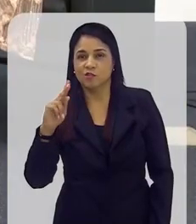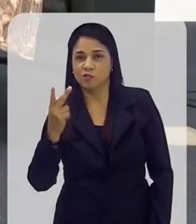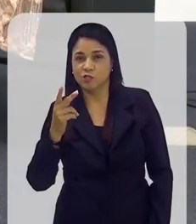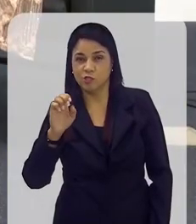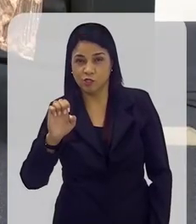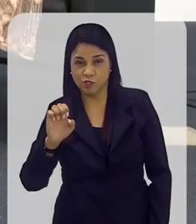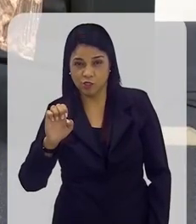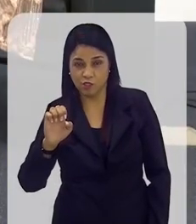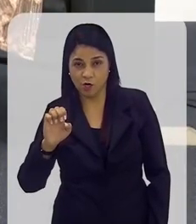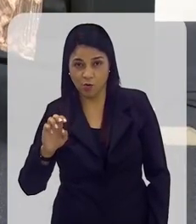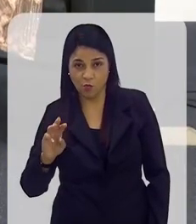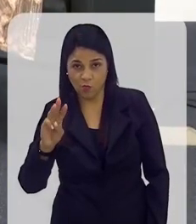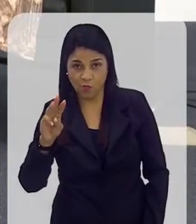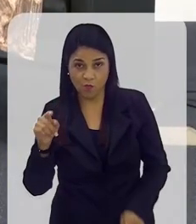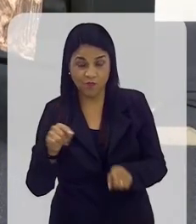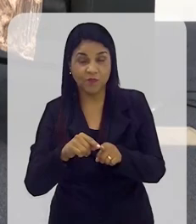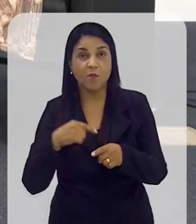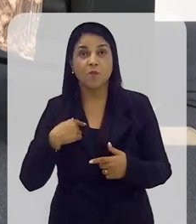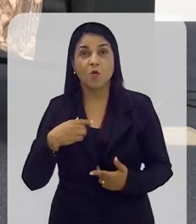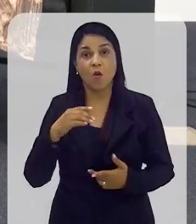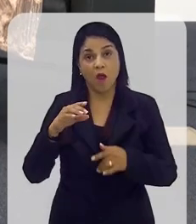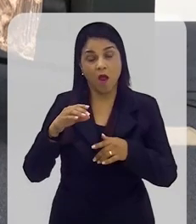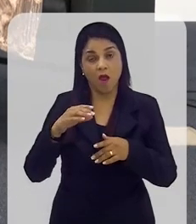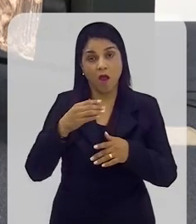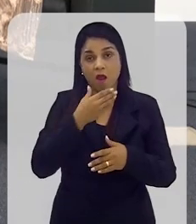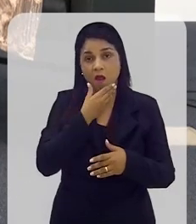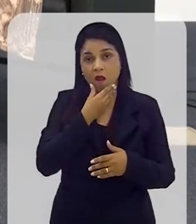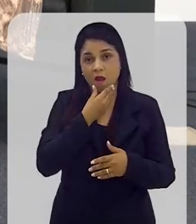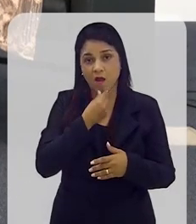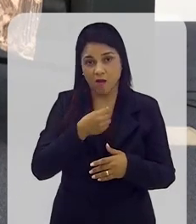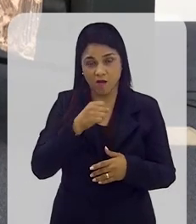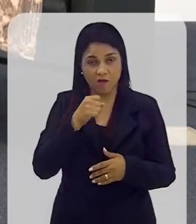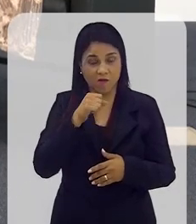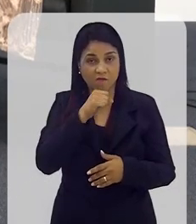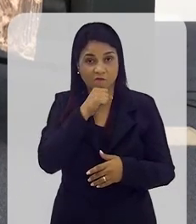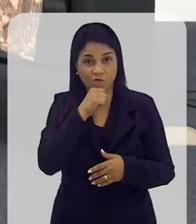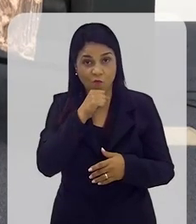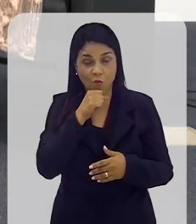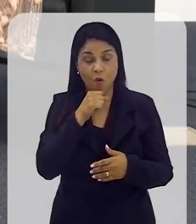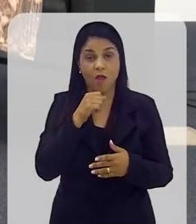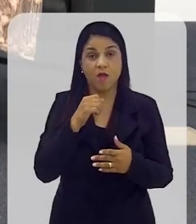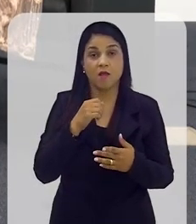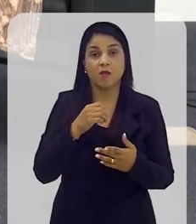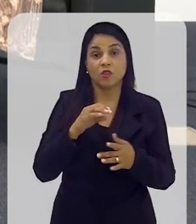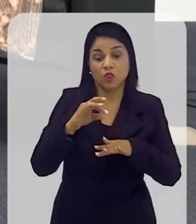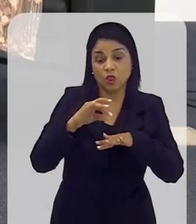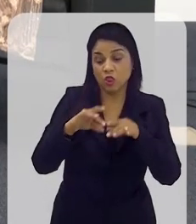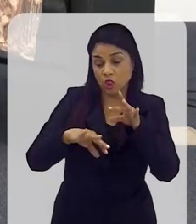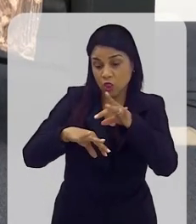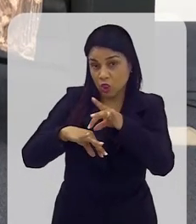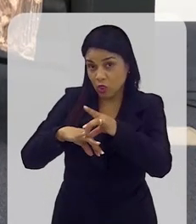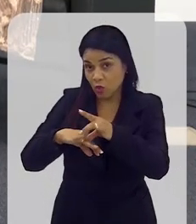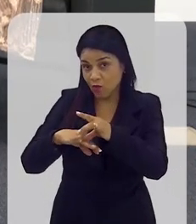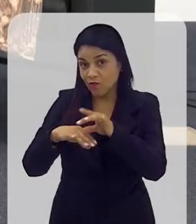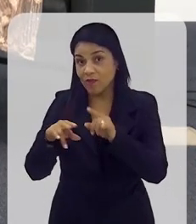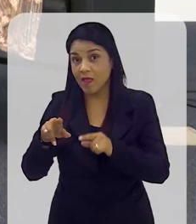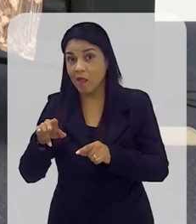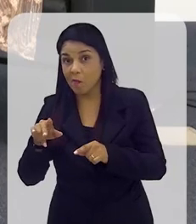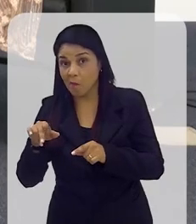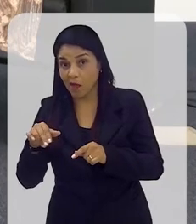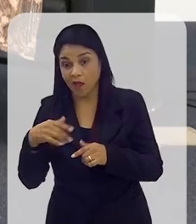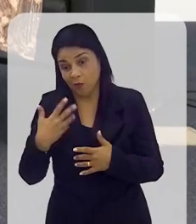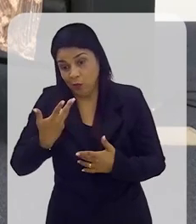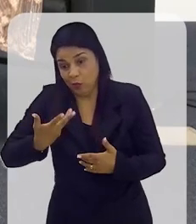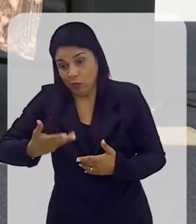a minha avó, ela casou, meu avô era noivo da irmã da minha avó, E aí a irmã da minha avó não quis, literalmente fugiu